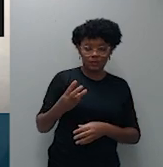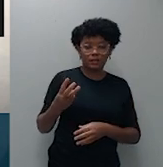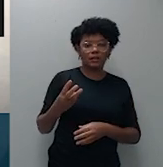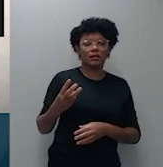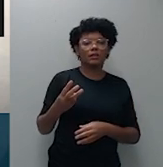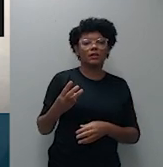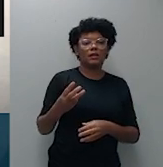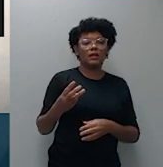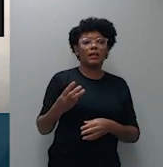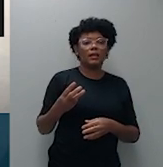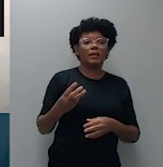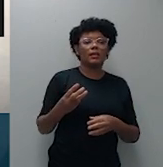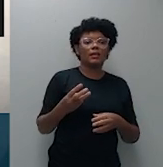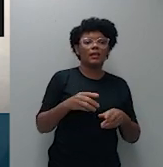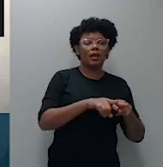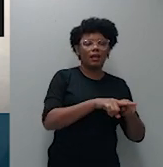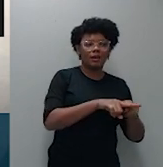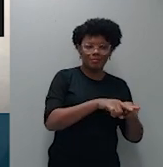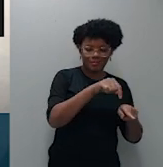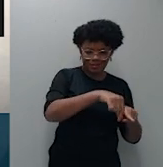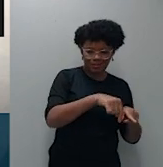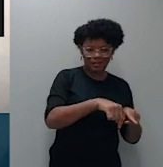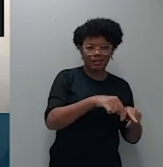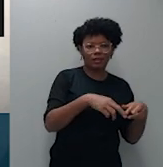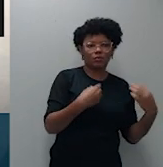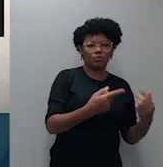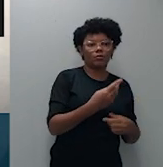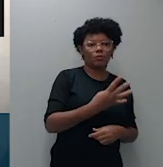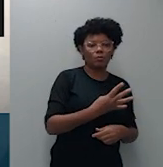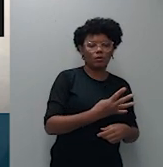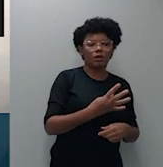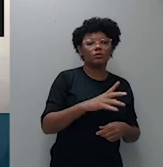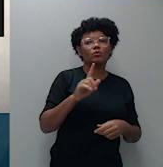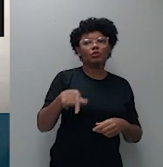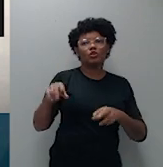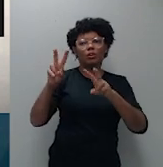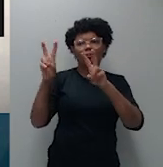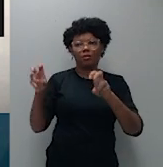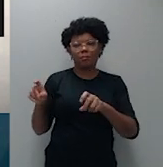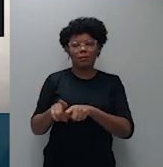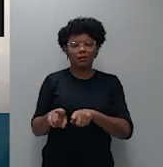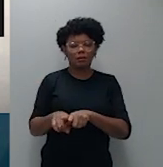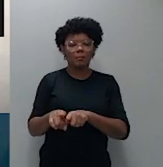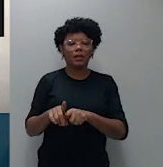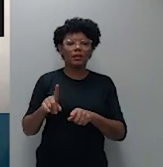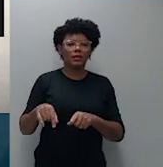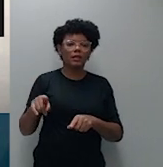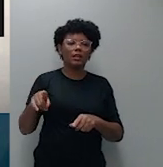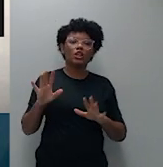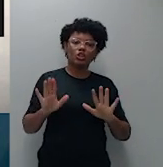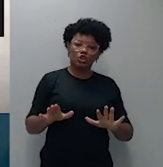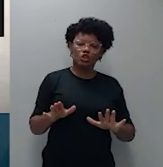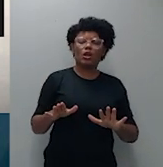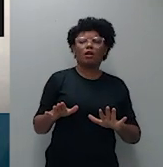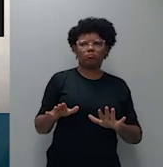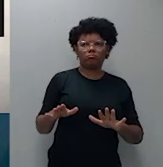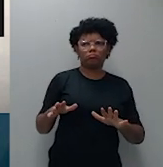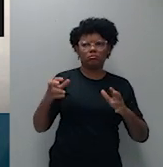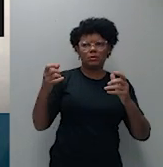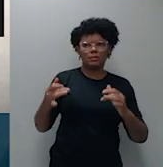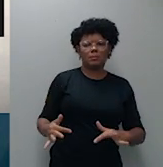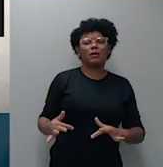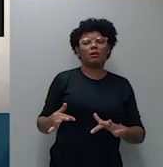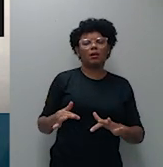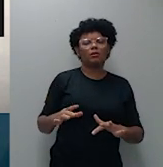irmã dessa quarta turma também por unidade já decidiu a matéria em que se ficou ficou bem assentado